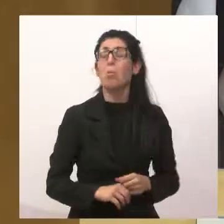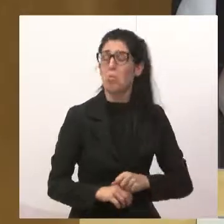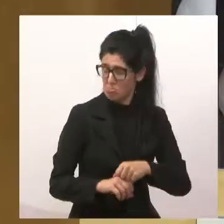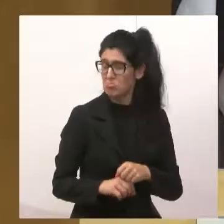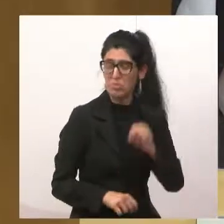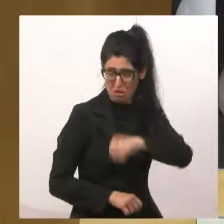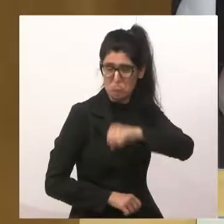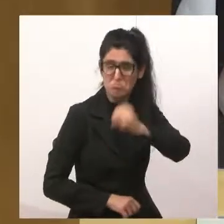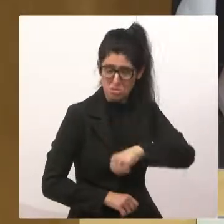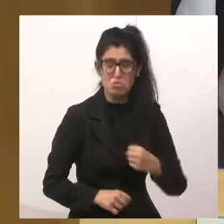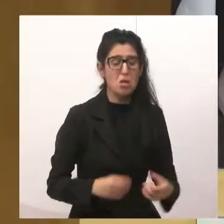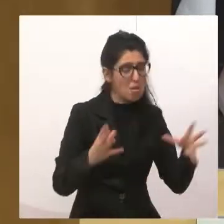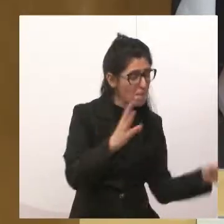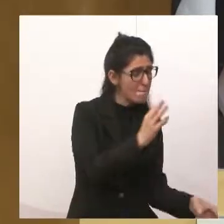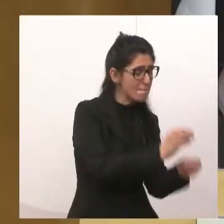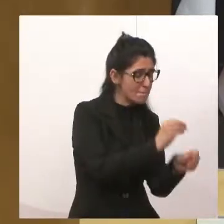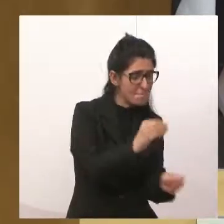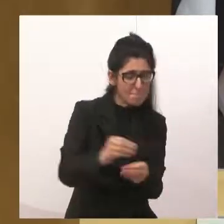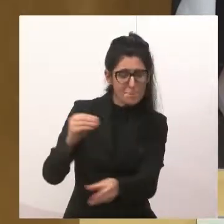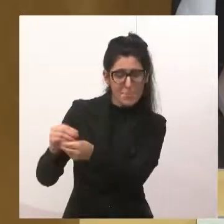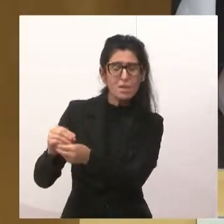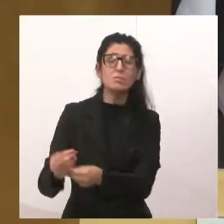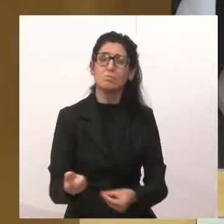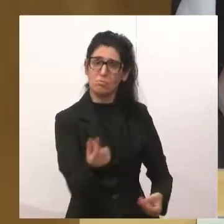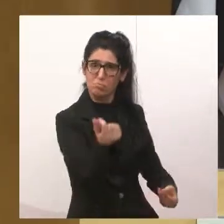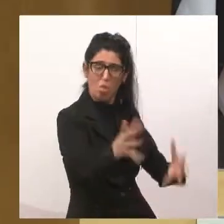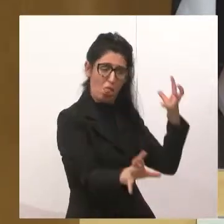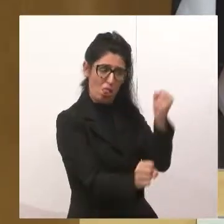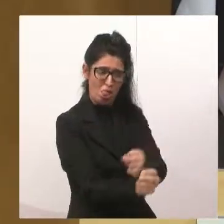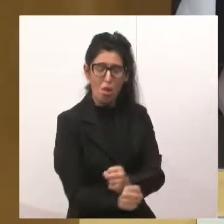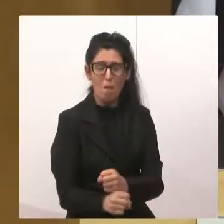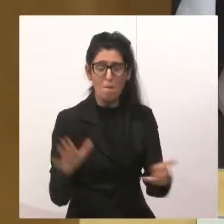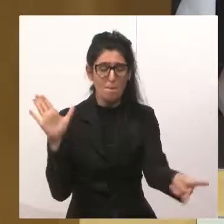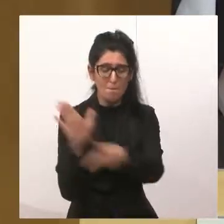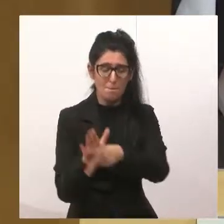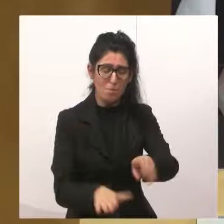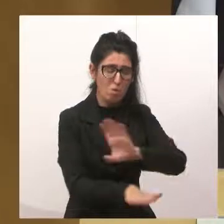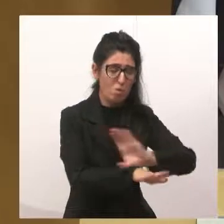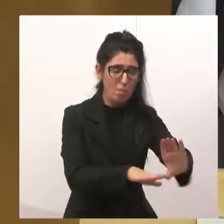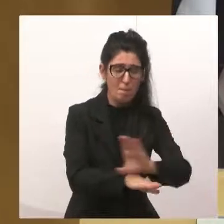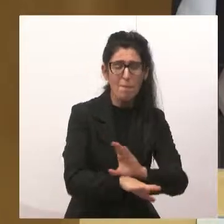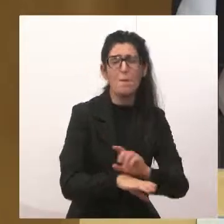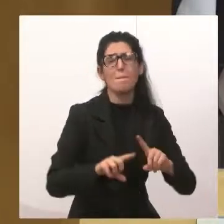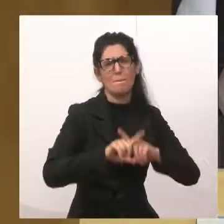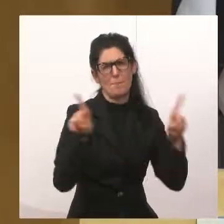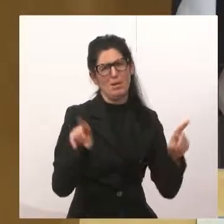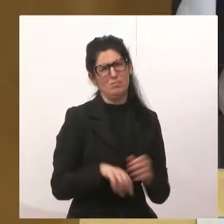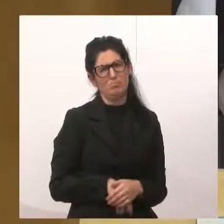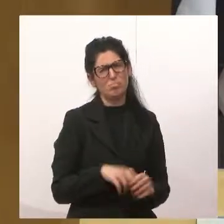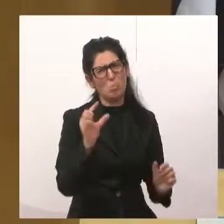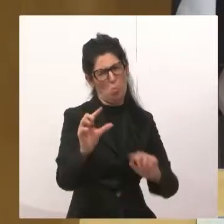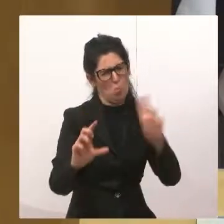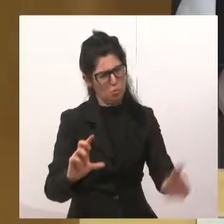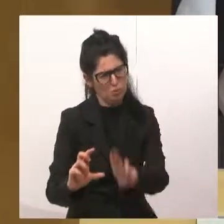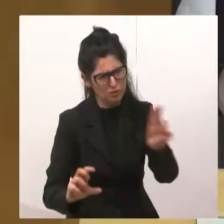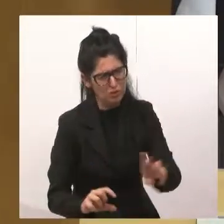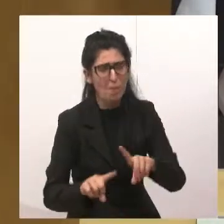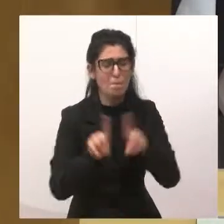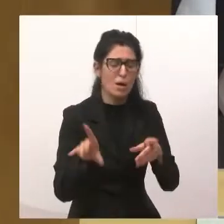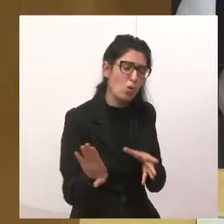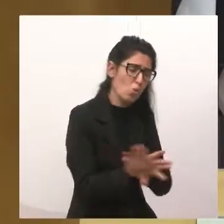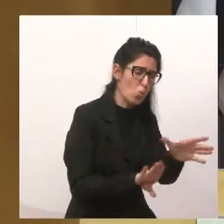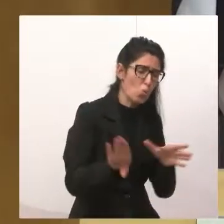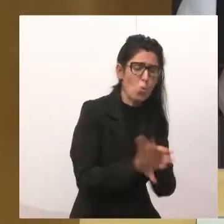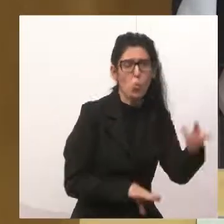E essas emendas, até a data de hoje, muito pouco foi aplicado. Então, eu quero sugerir aqui para os vereadores que